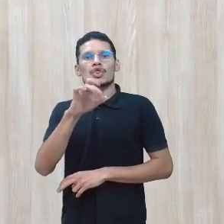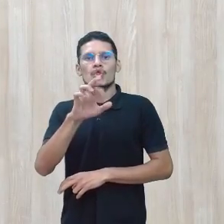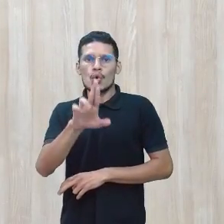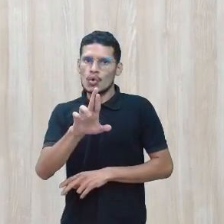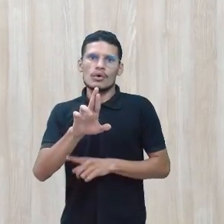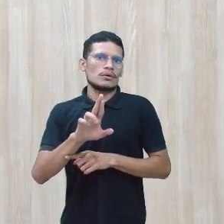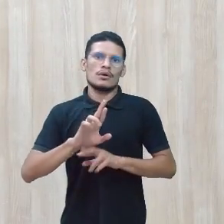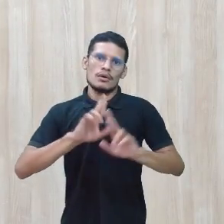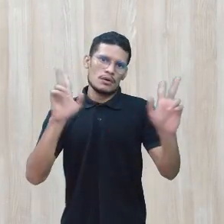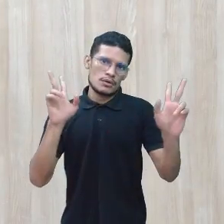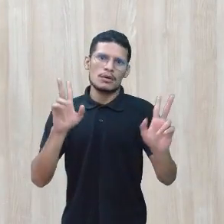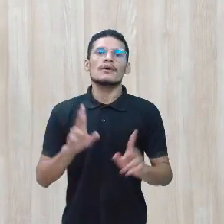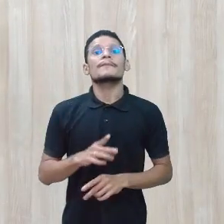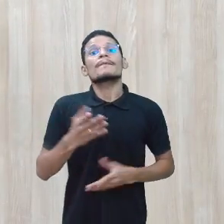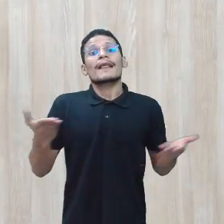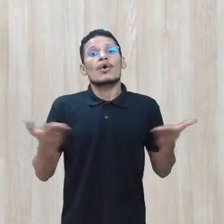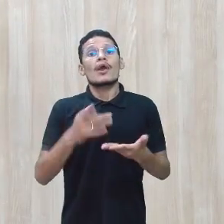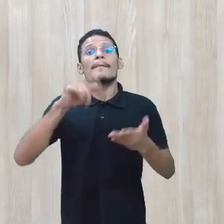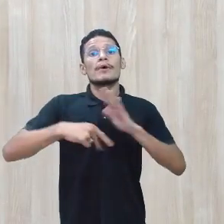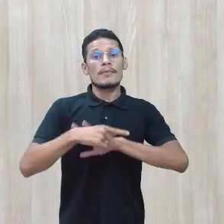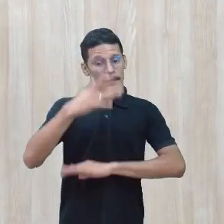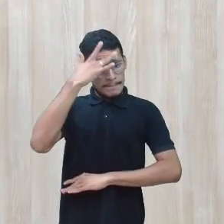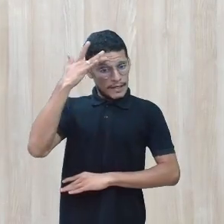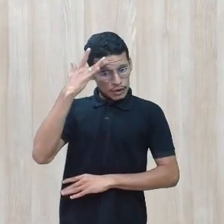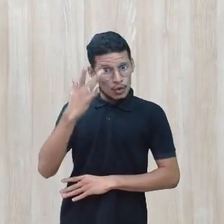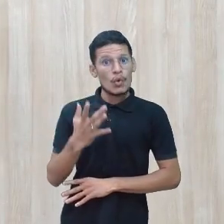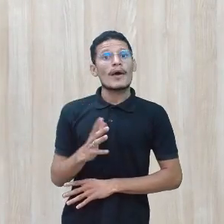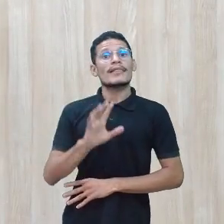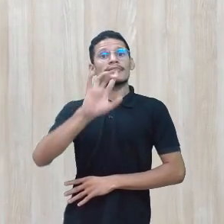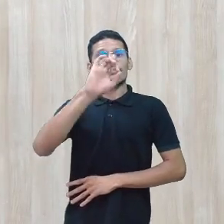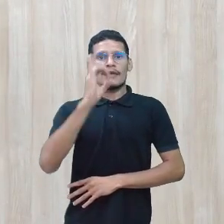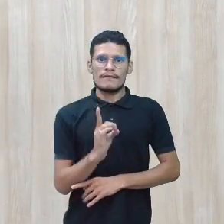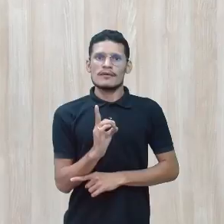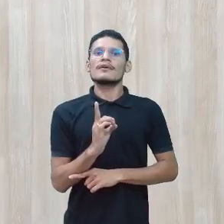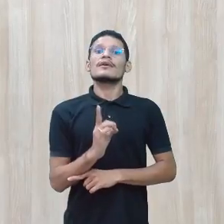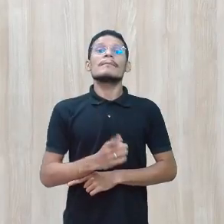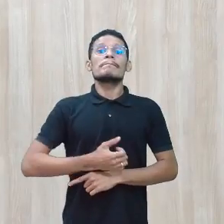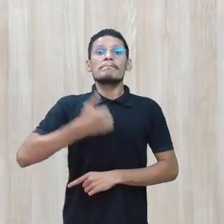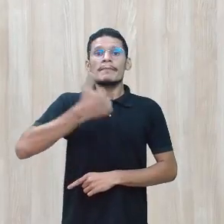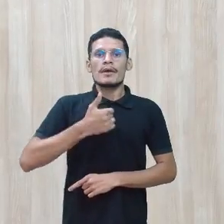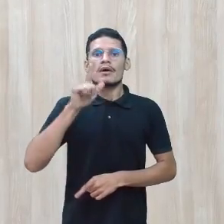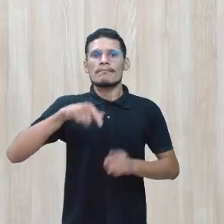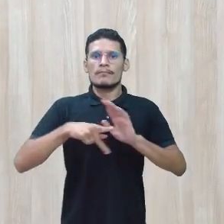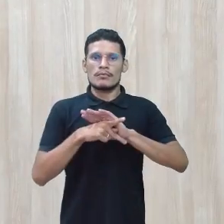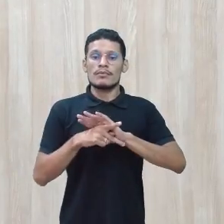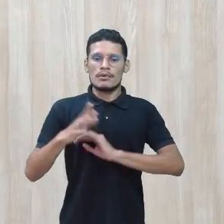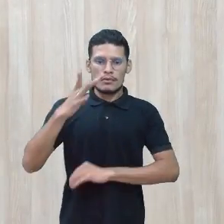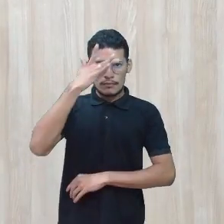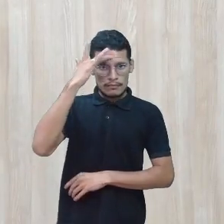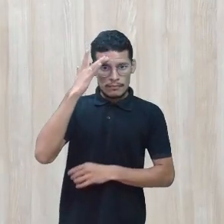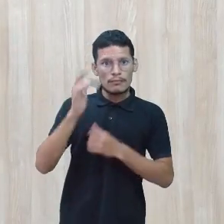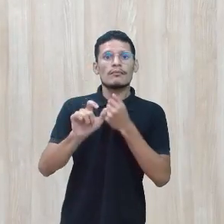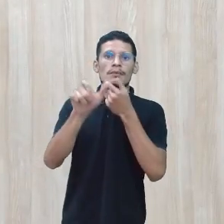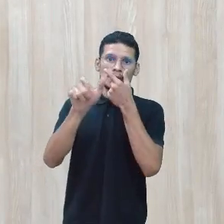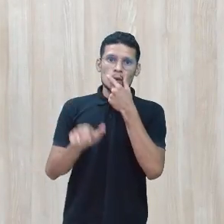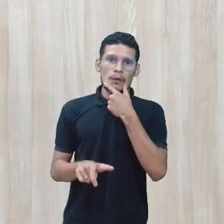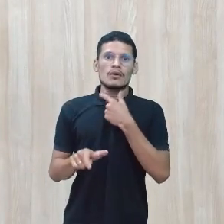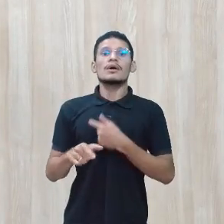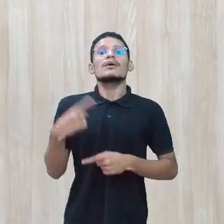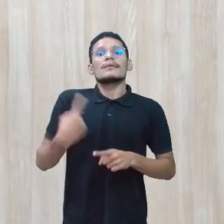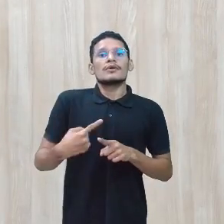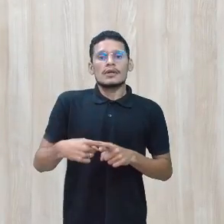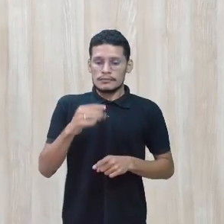com deficiência, porque primeiro vem a pessoa, né? Então, na aula eu falei que aqui a